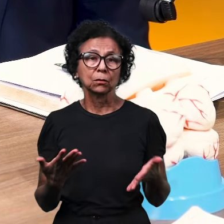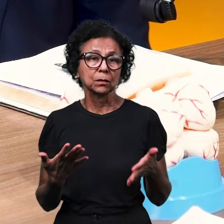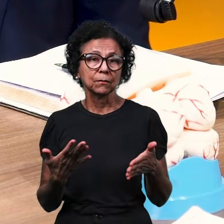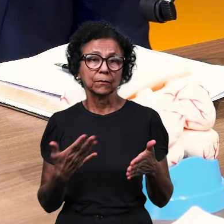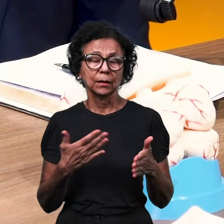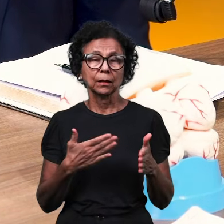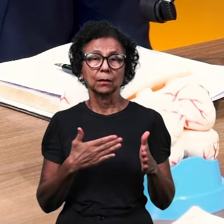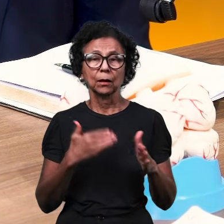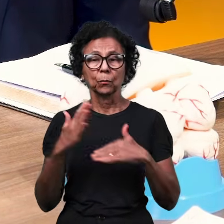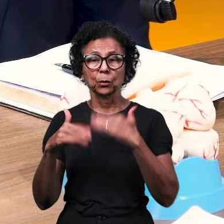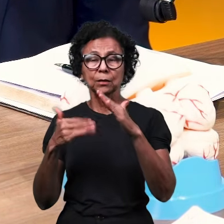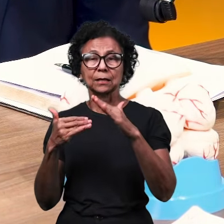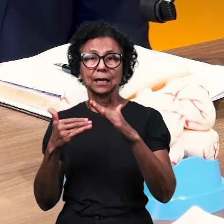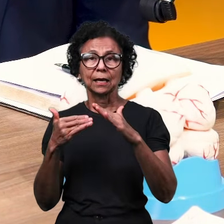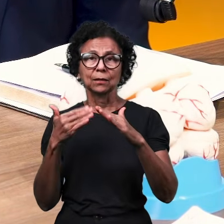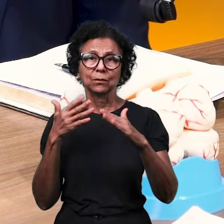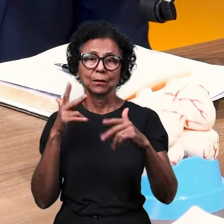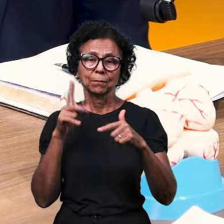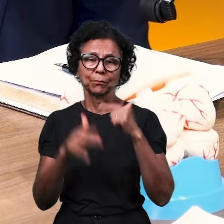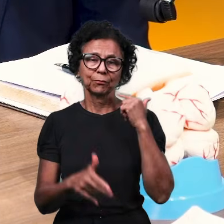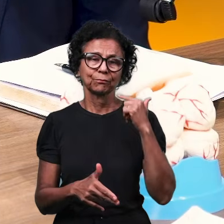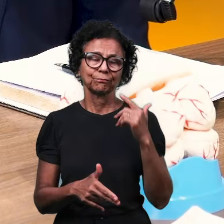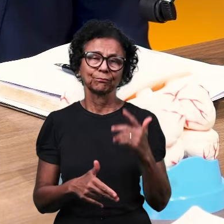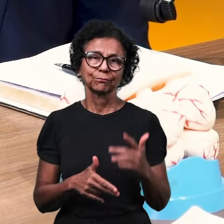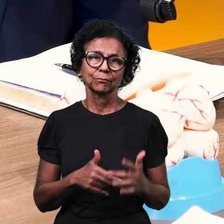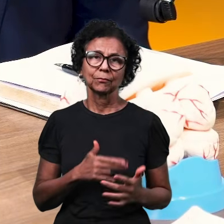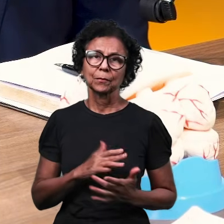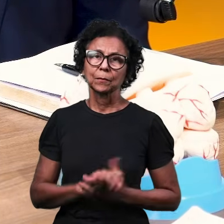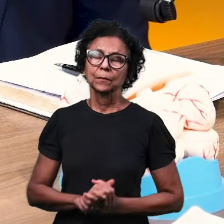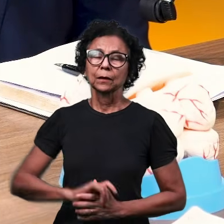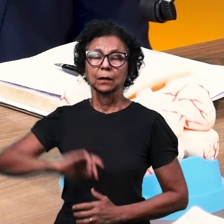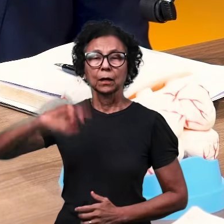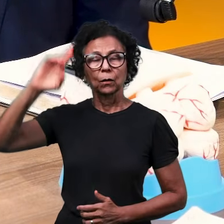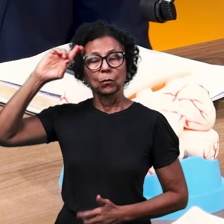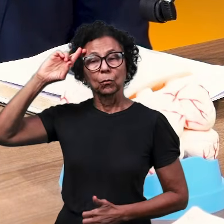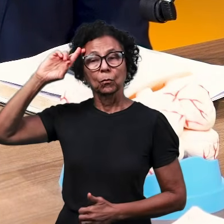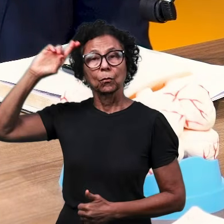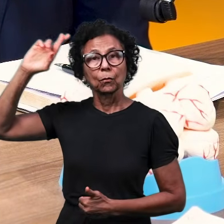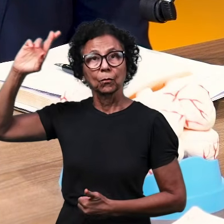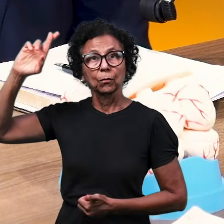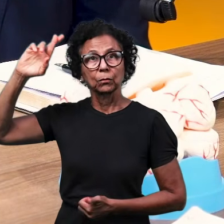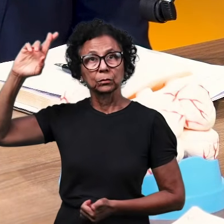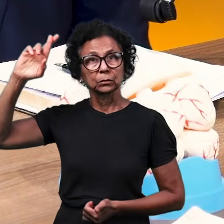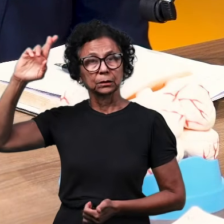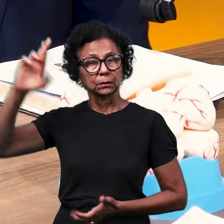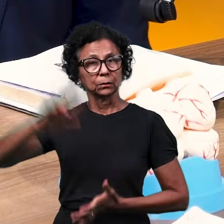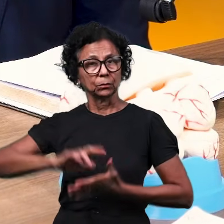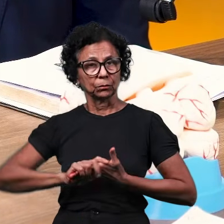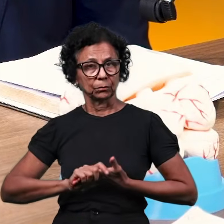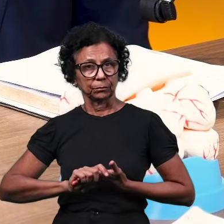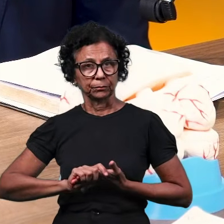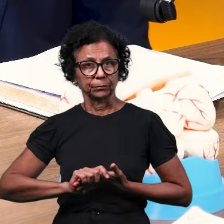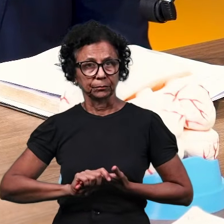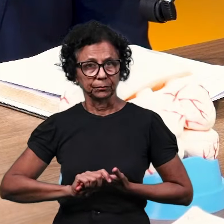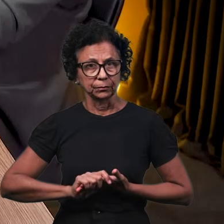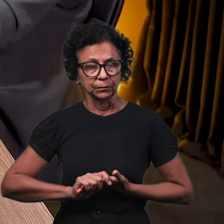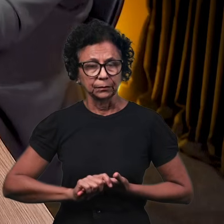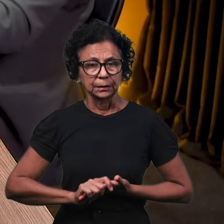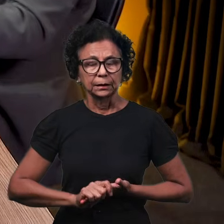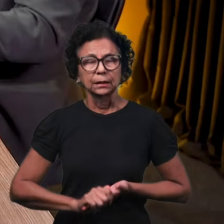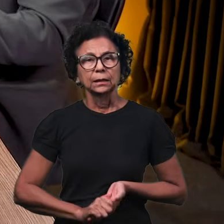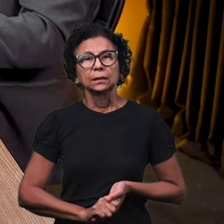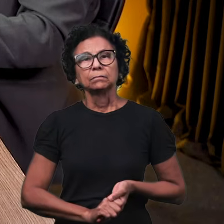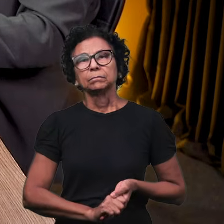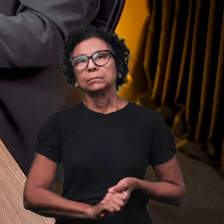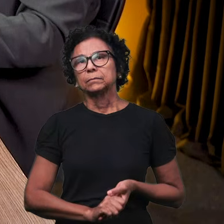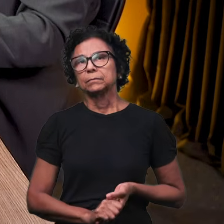interromper esse processo, porque quando o Senhor dá esse dom, essa direção, na verdade não são coisas estáticas.